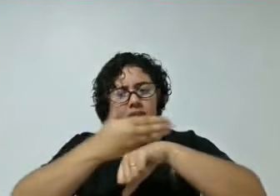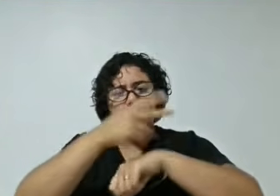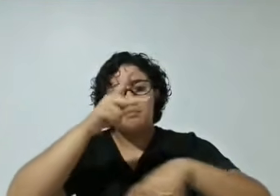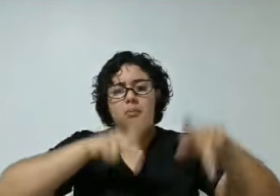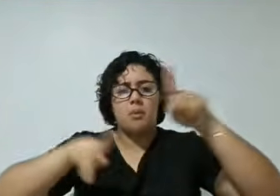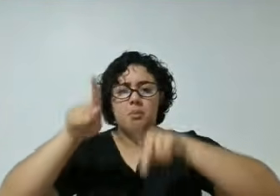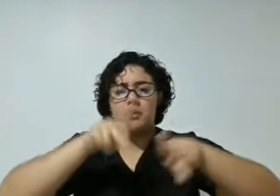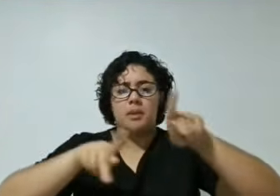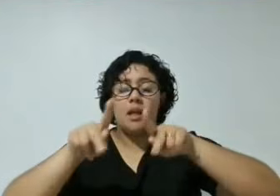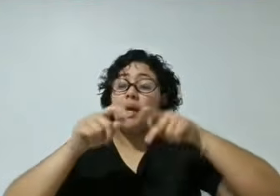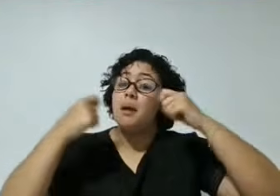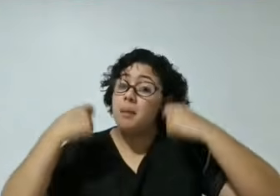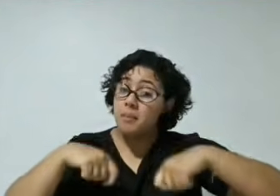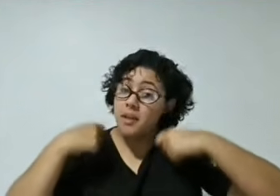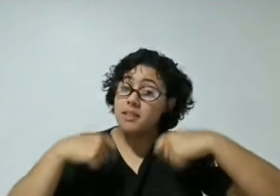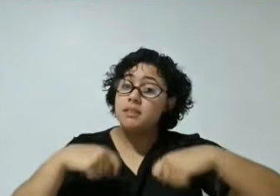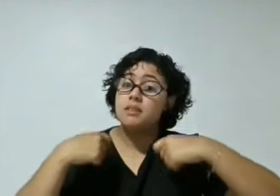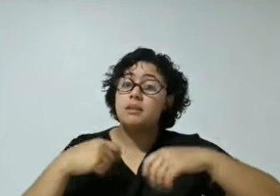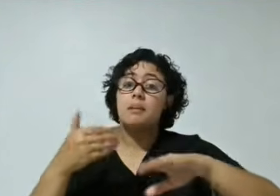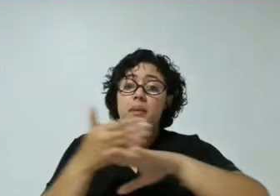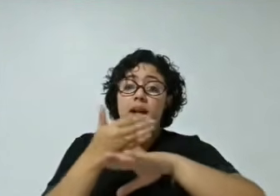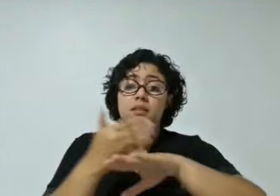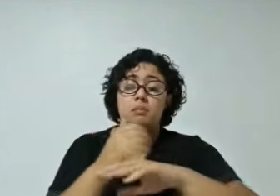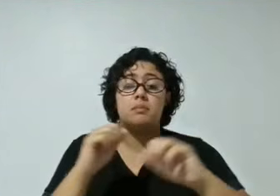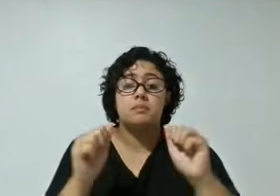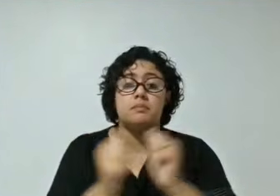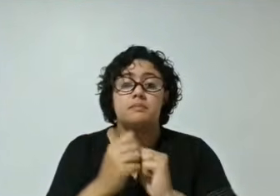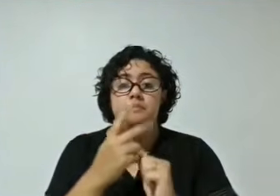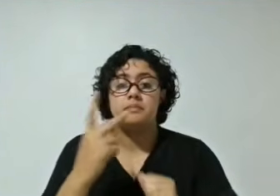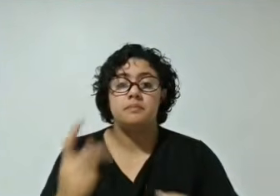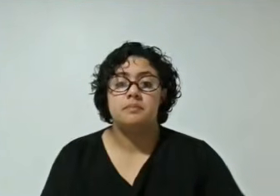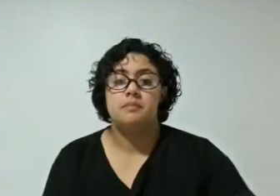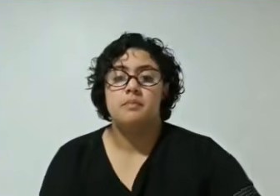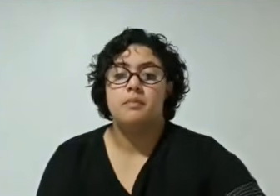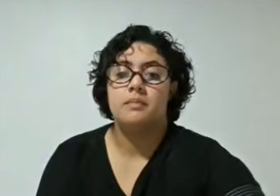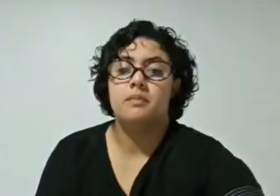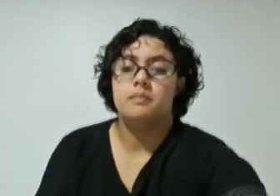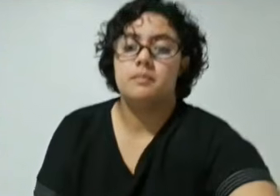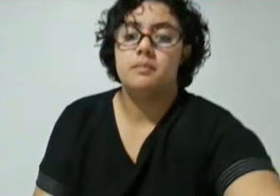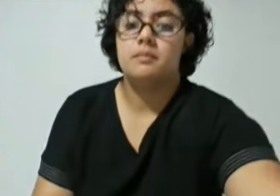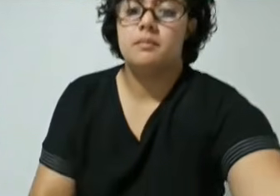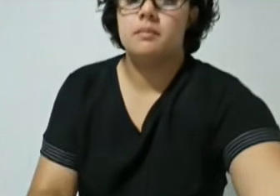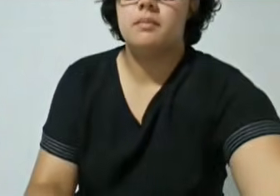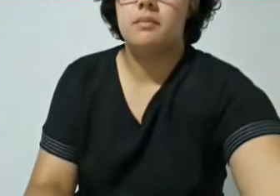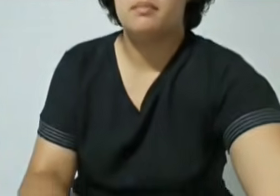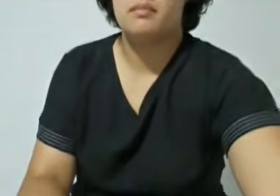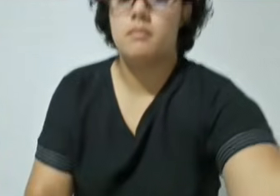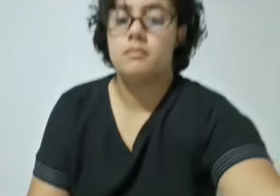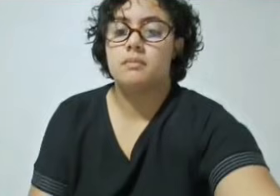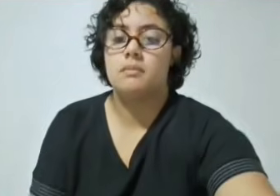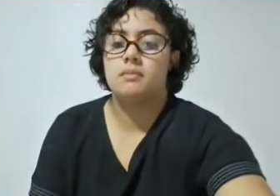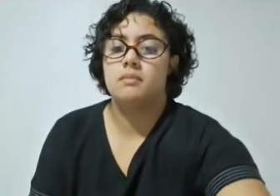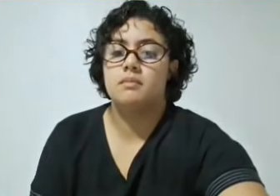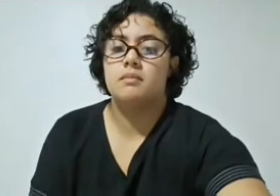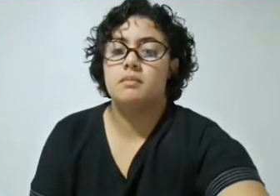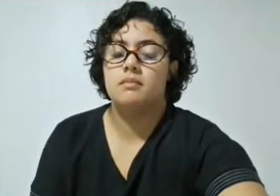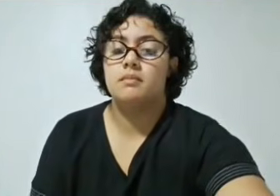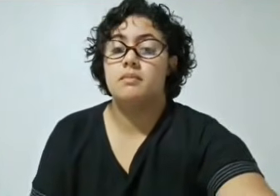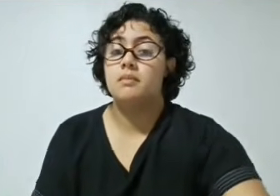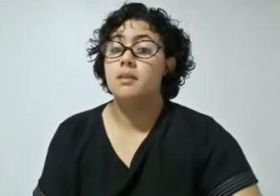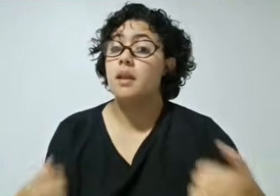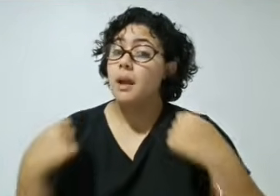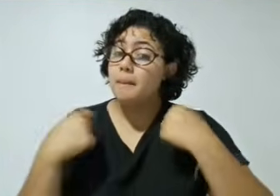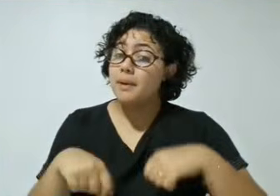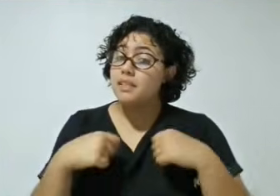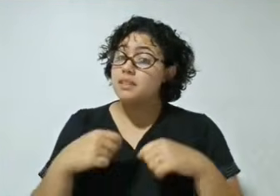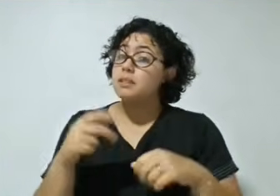é necessária a participação das pessoas nesses espaços culturais. A gente precisa que as pessoas participem conosco, até para nos